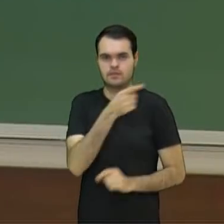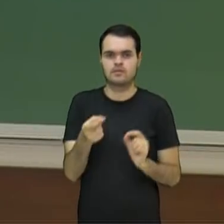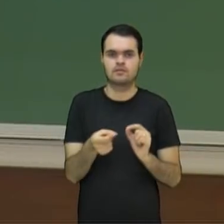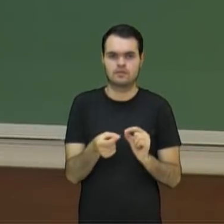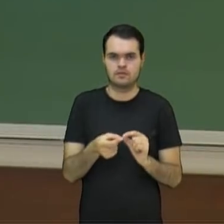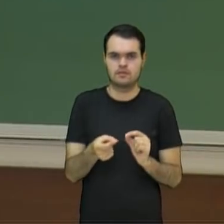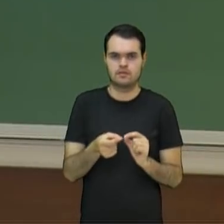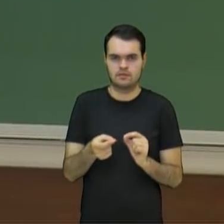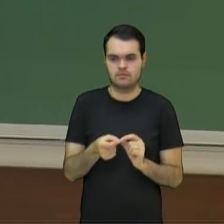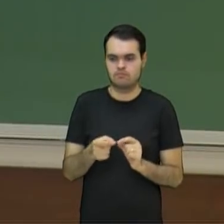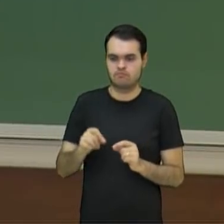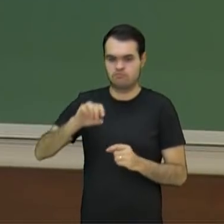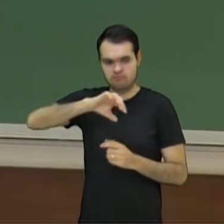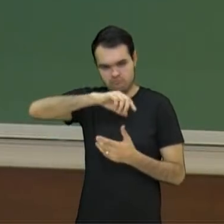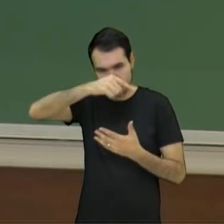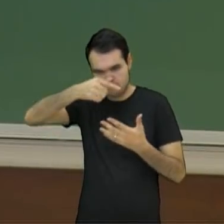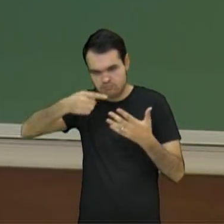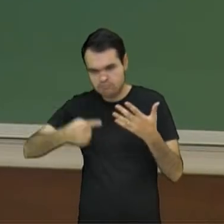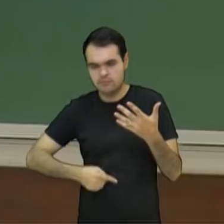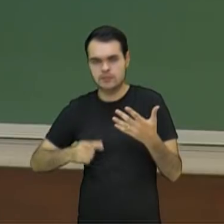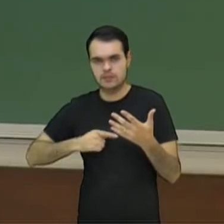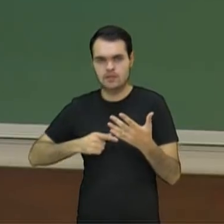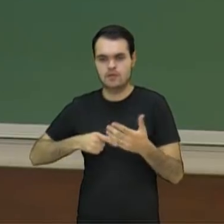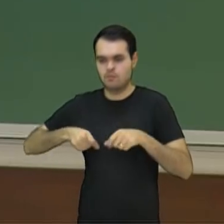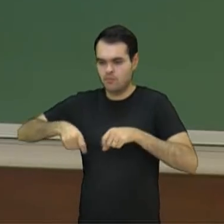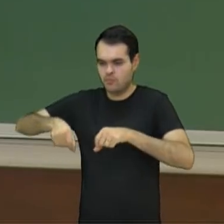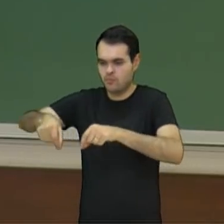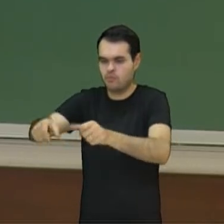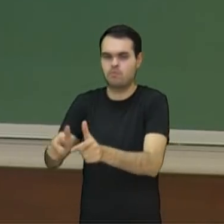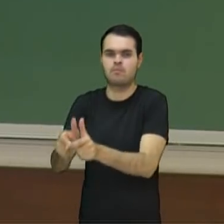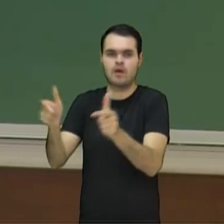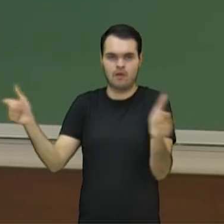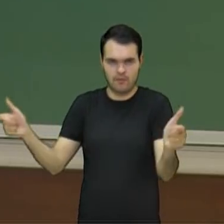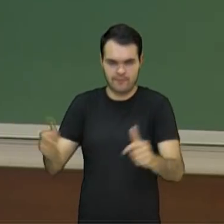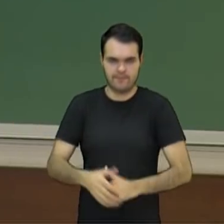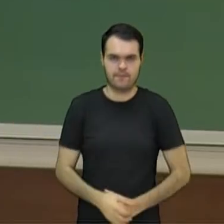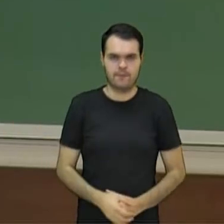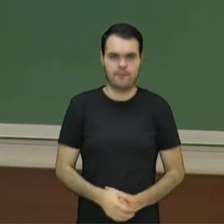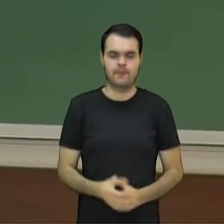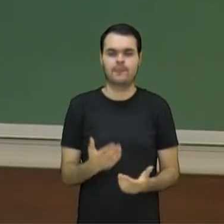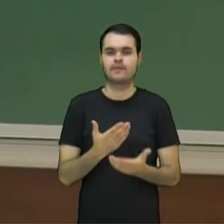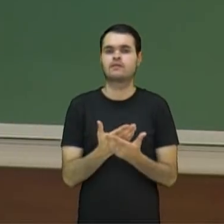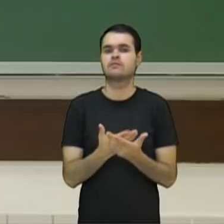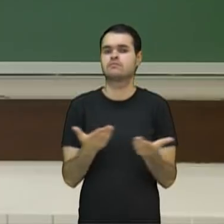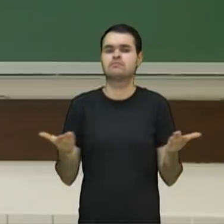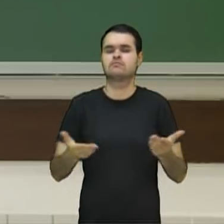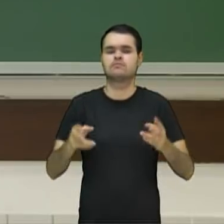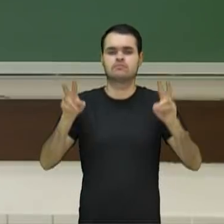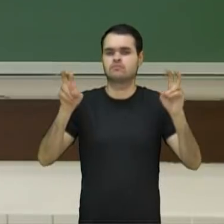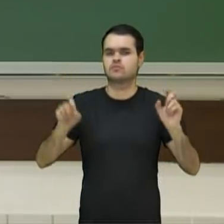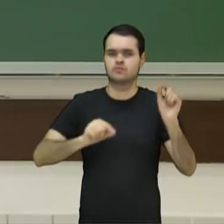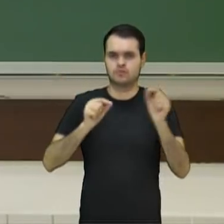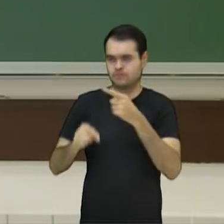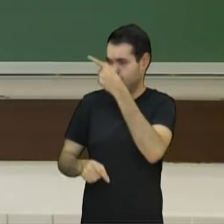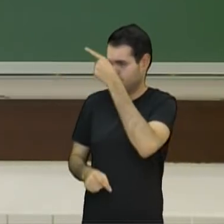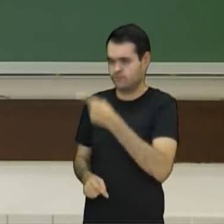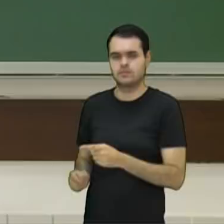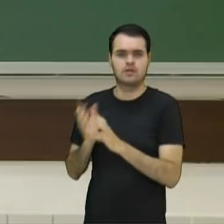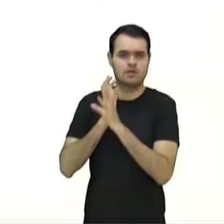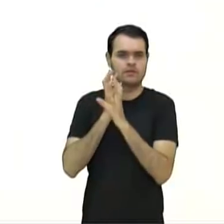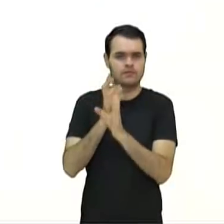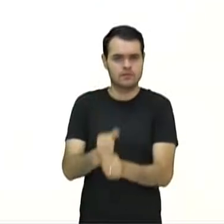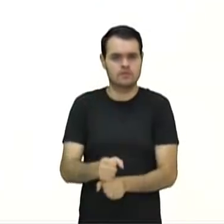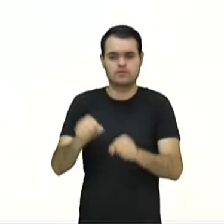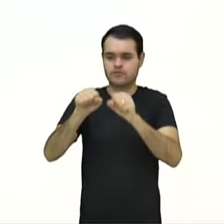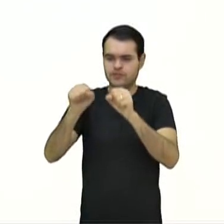foram absorvidas, nós teremos uma produtividade cada vez maior. Durante a aula de hoje, nós conseguimos revisar os sistemas